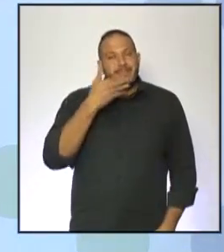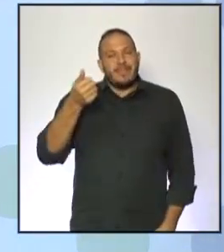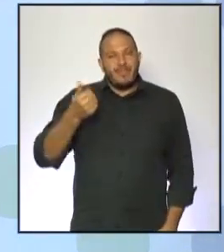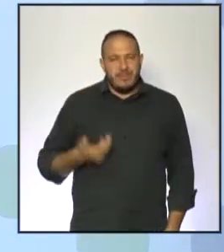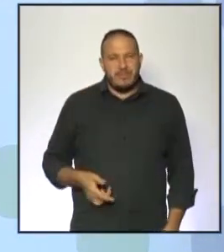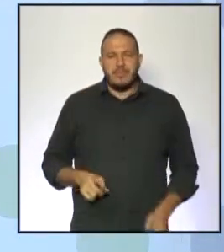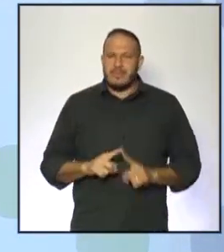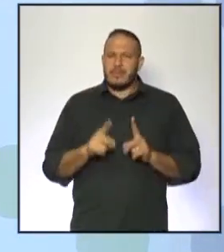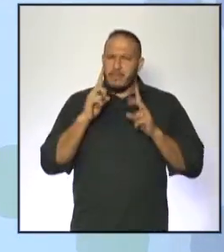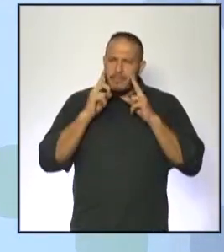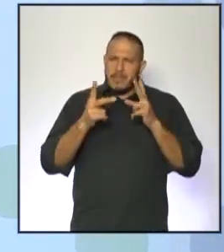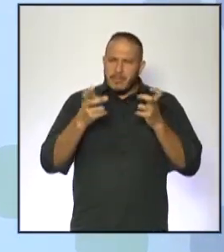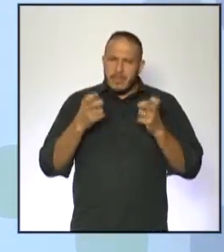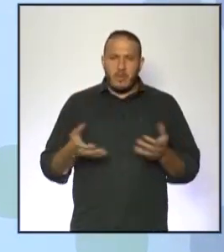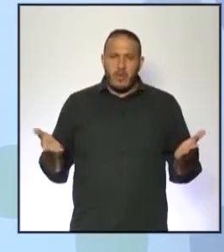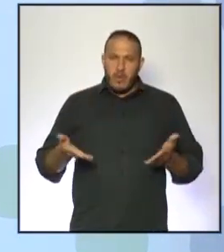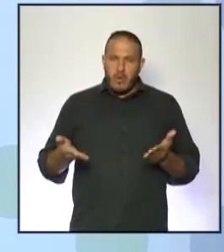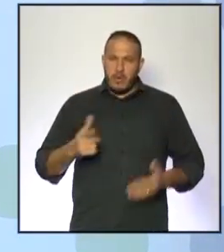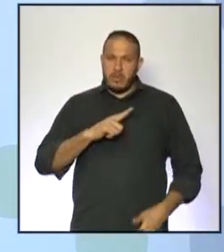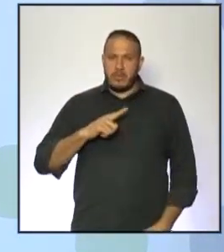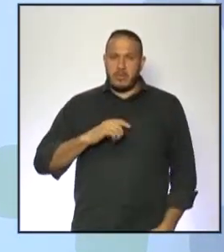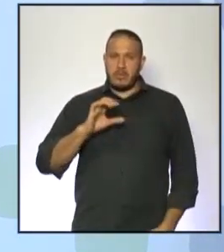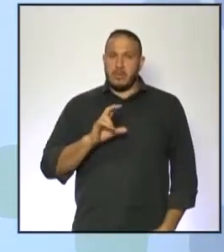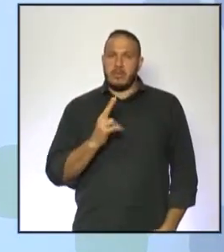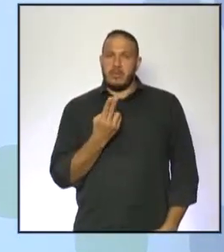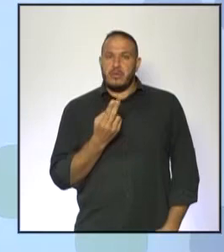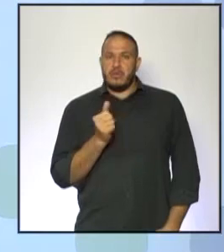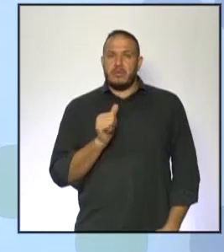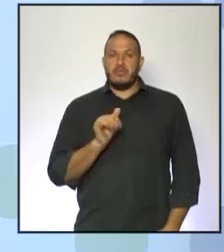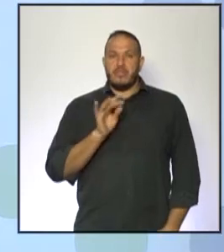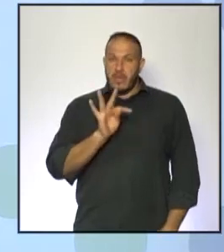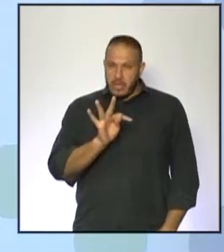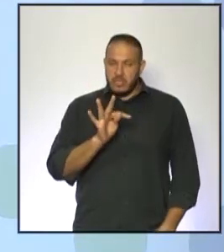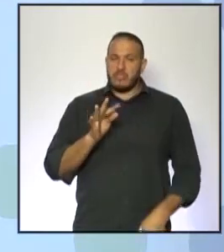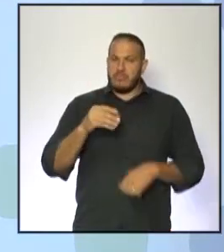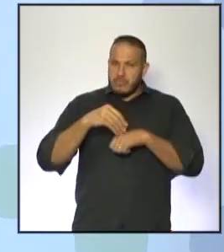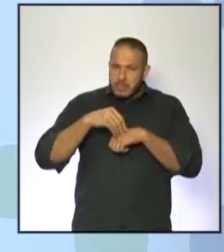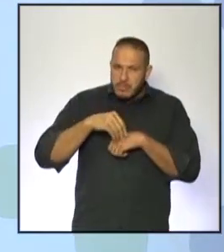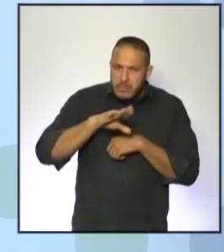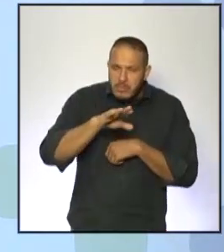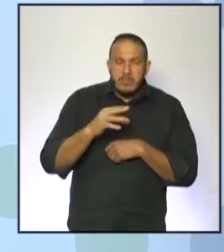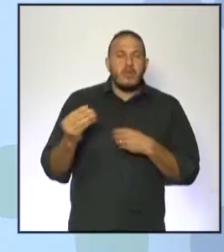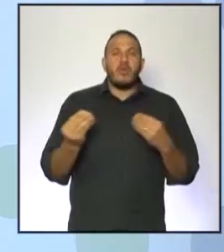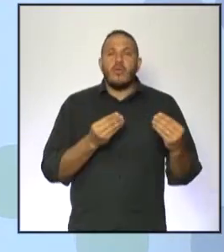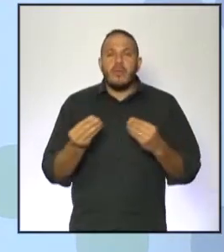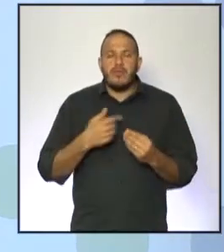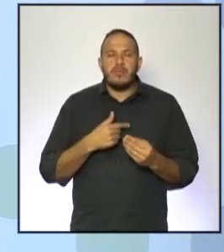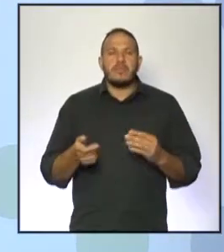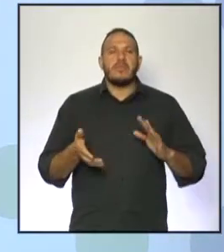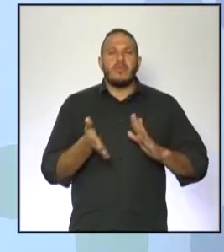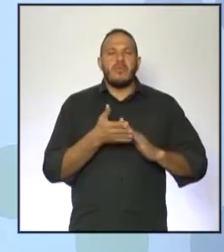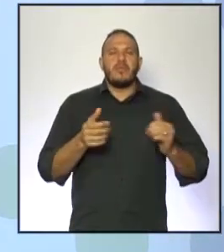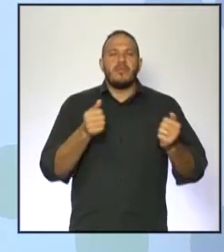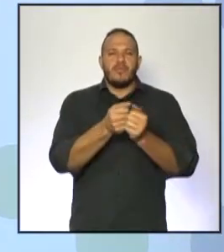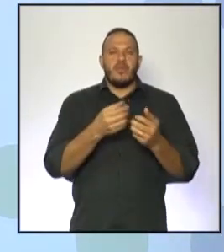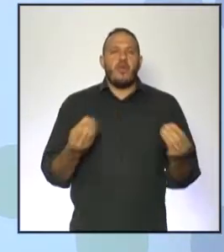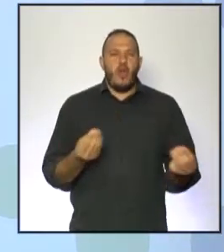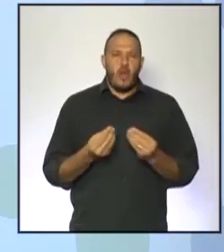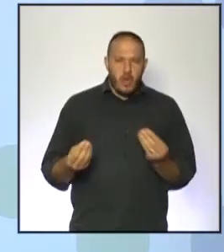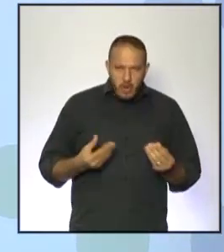tela? Então, escreva para nós, eu quero saber como vocês estão fazendo os cumprimentos de vocês nessa época